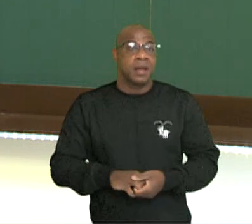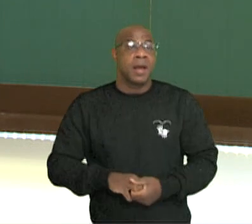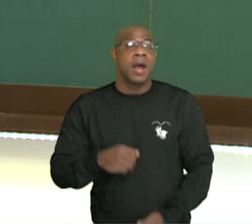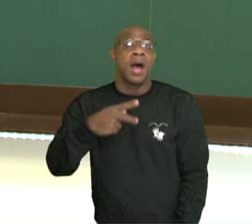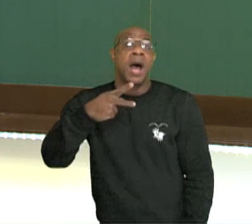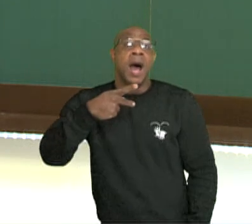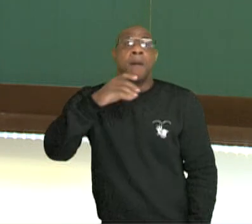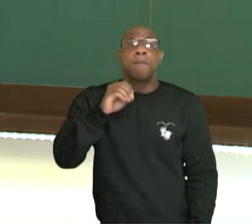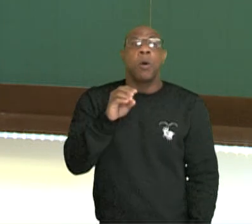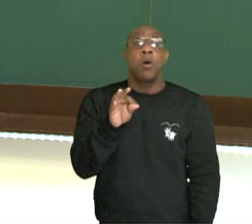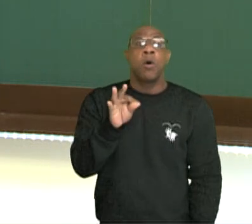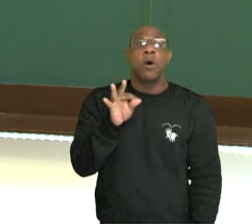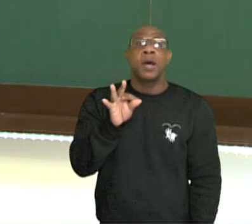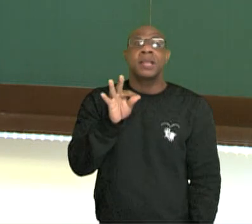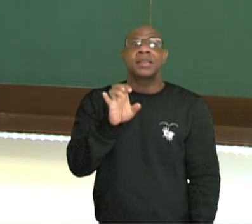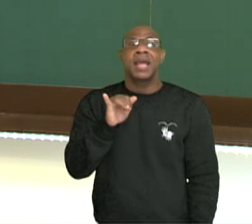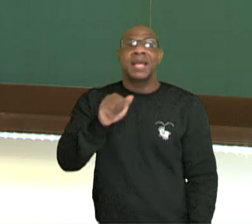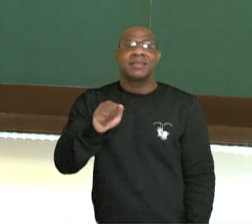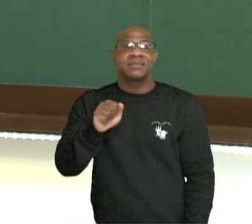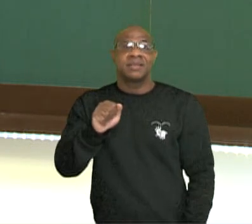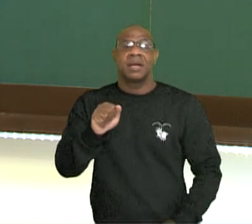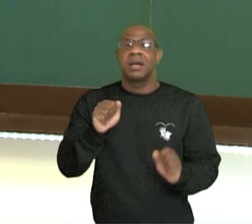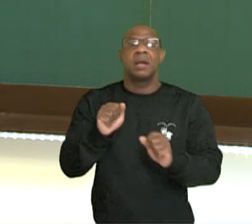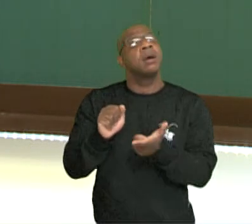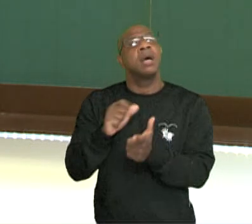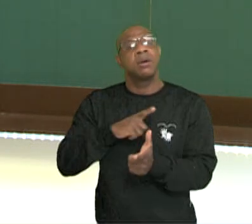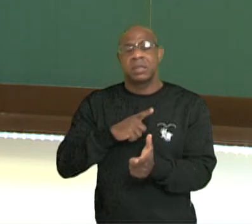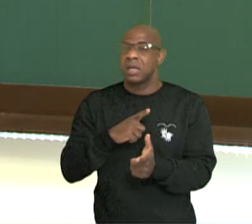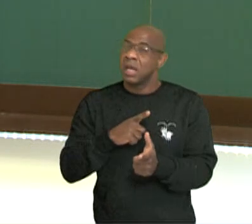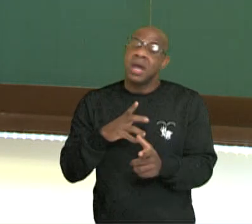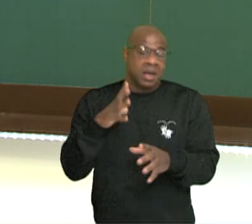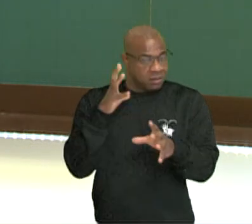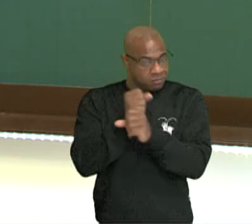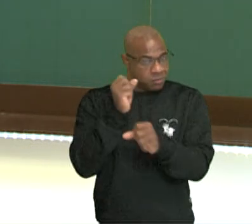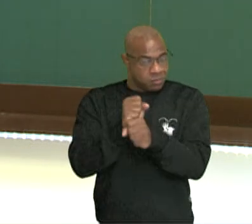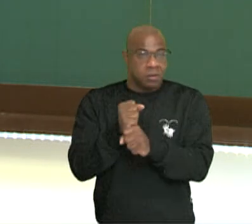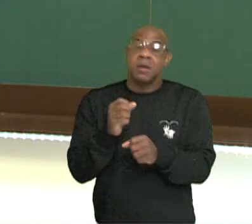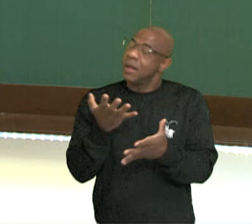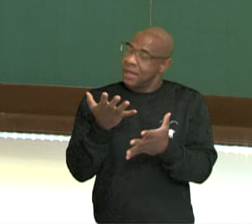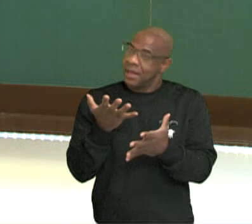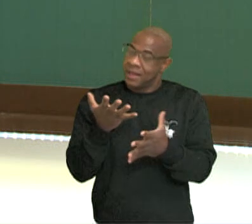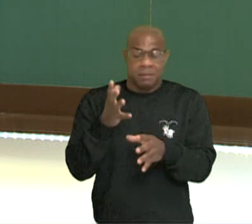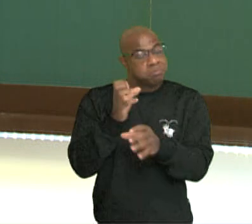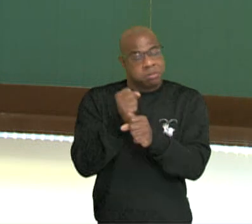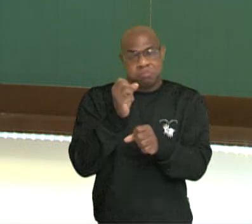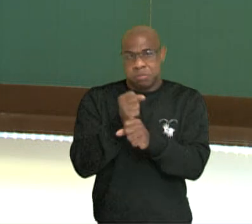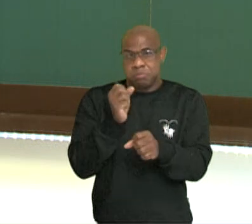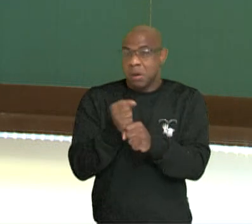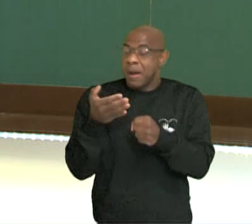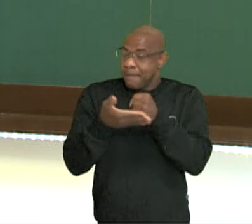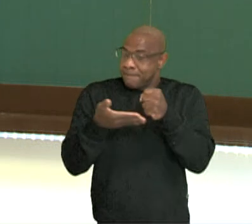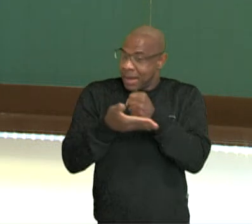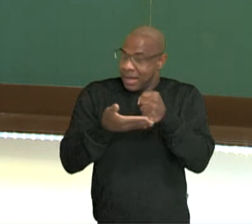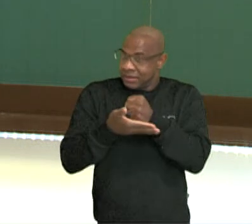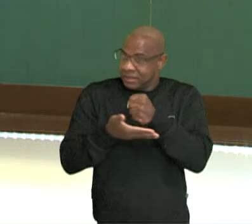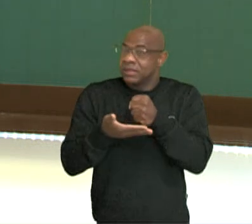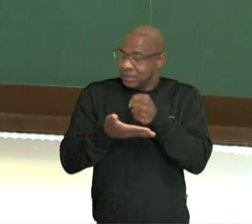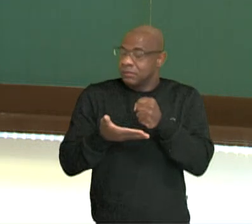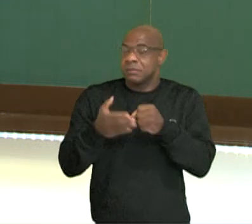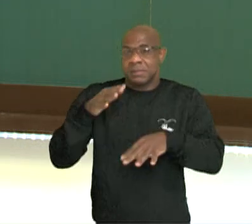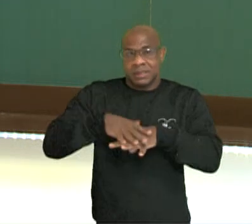aquela operação básica da matemática que você repete os fatores iguais. Então, nós vamos